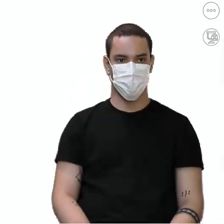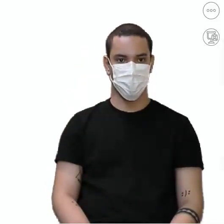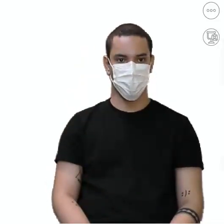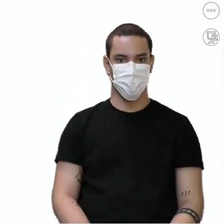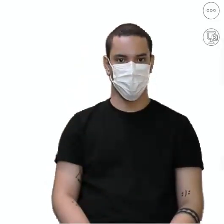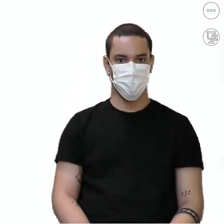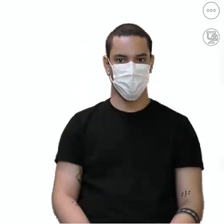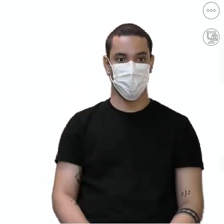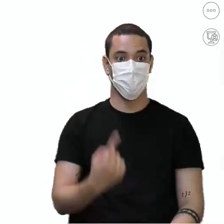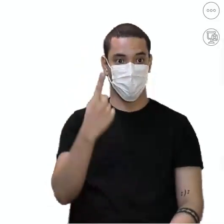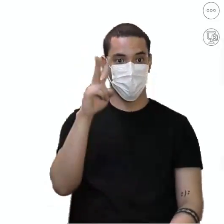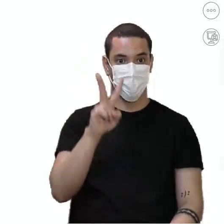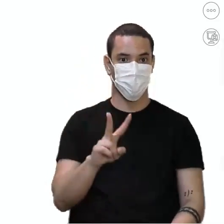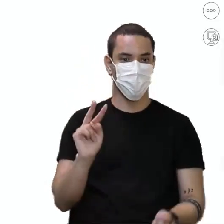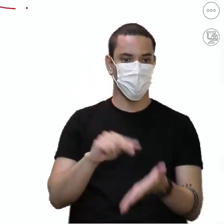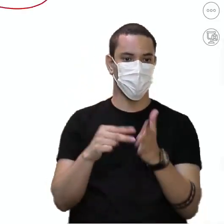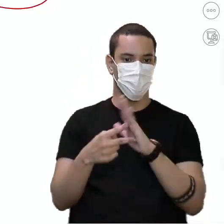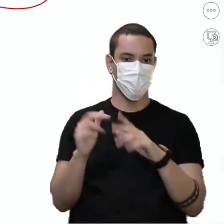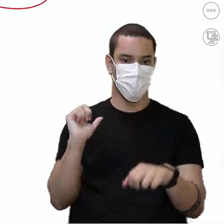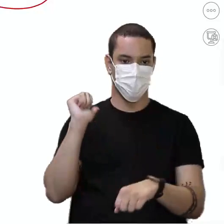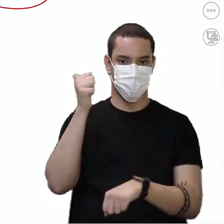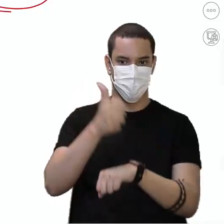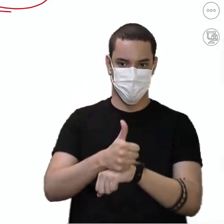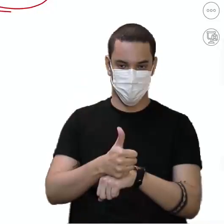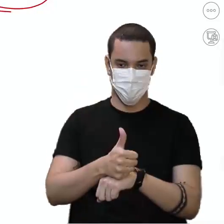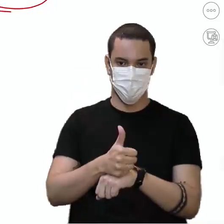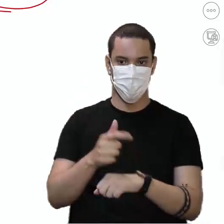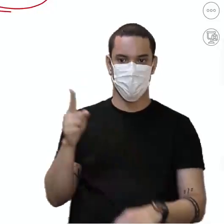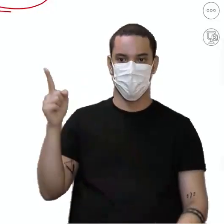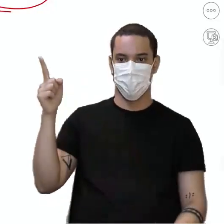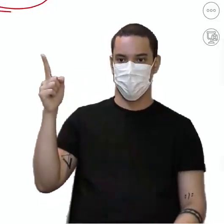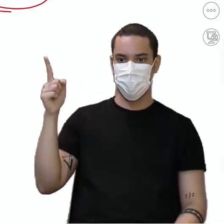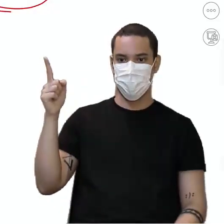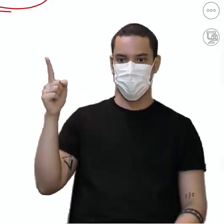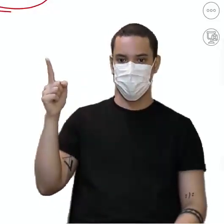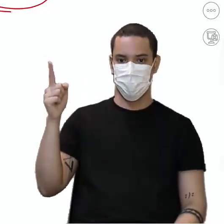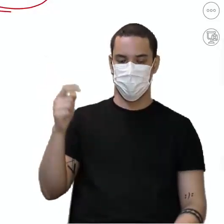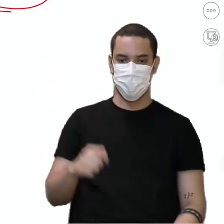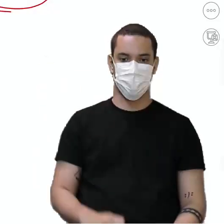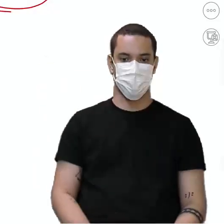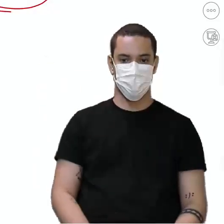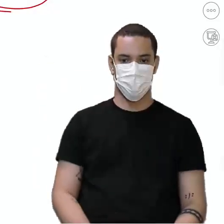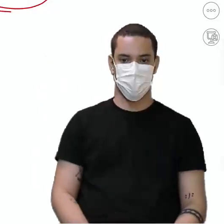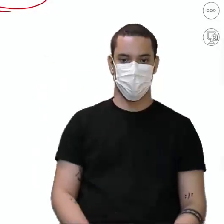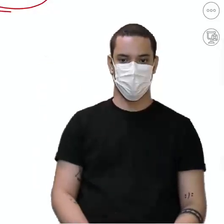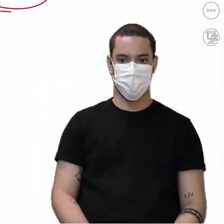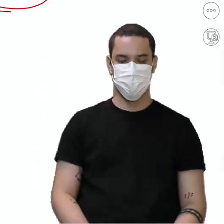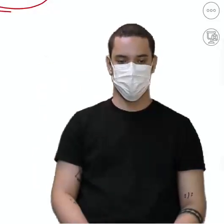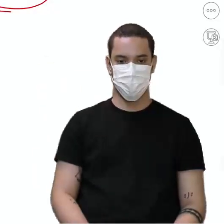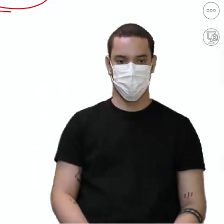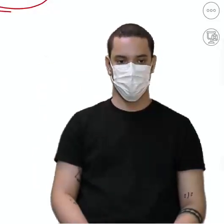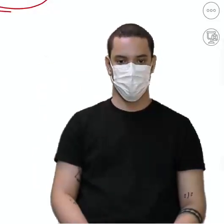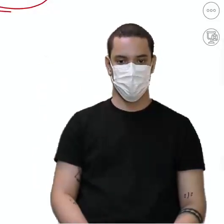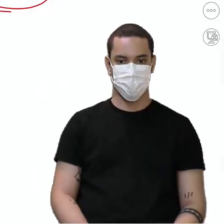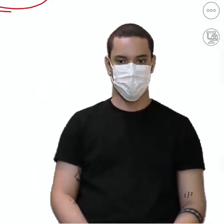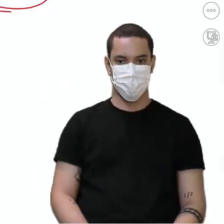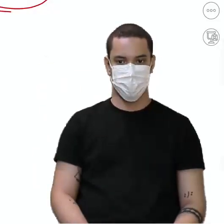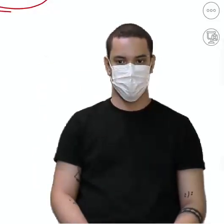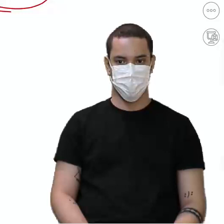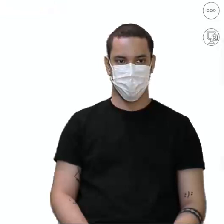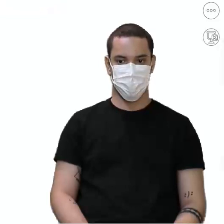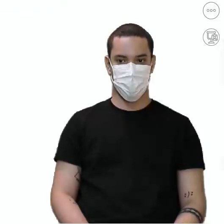uma vez? Uma vez é representado pelo once. Quem colocou once acertou. Então, I've been to space